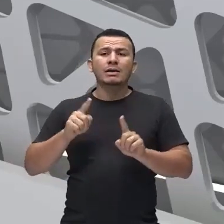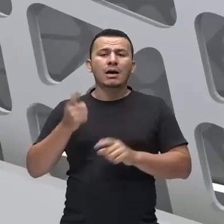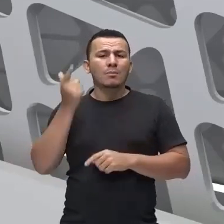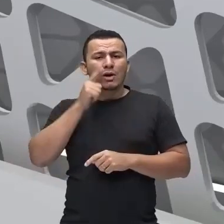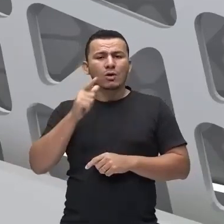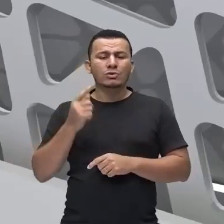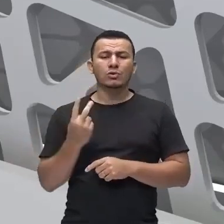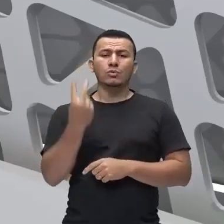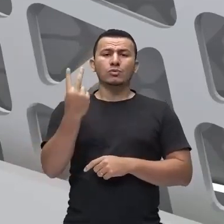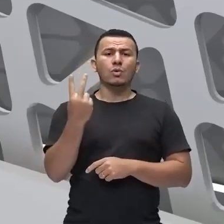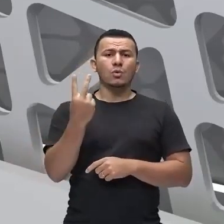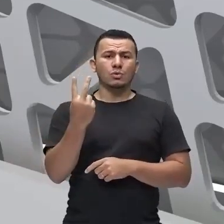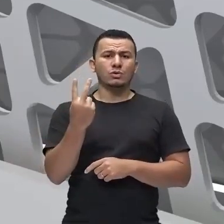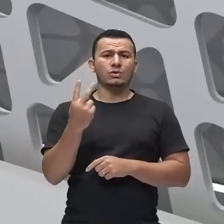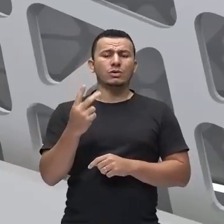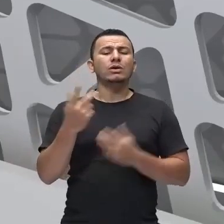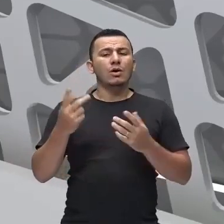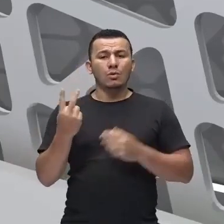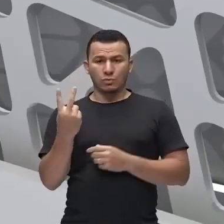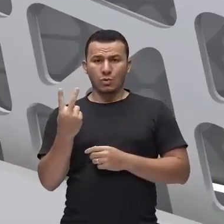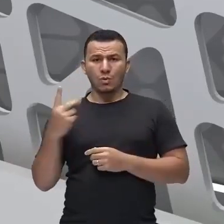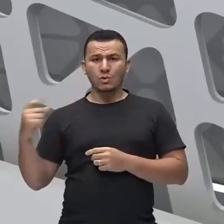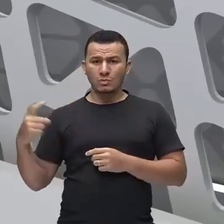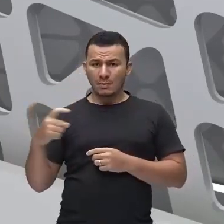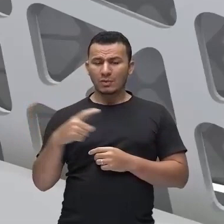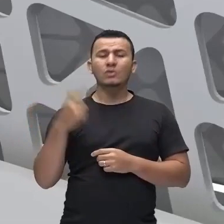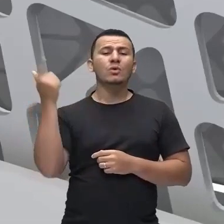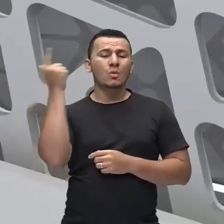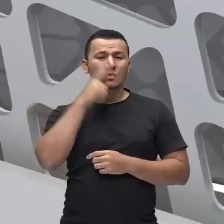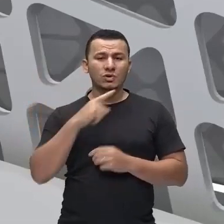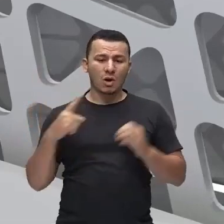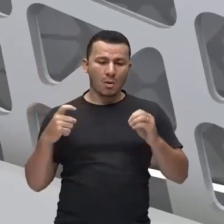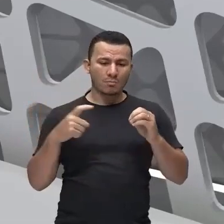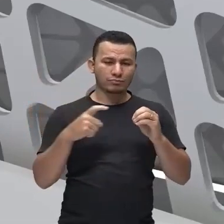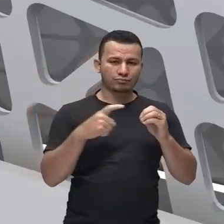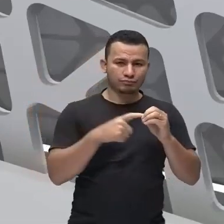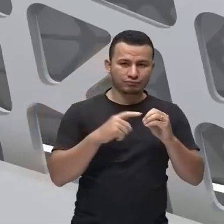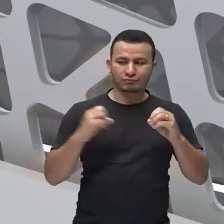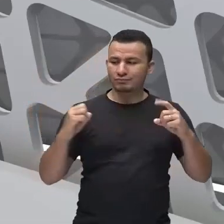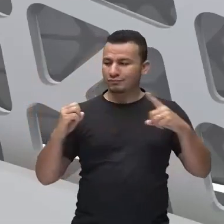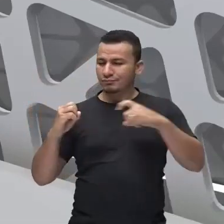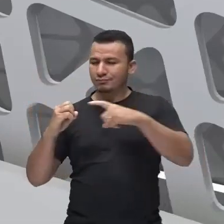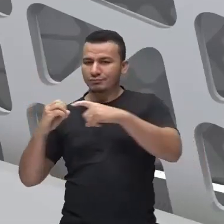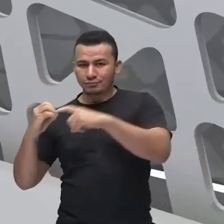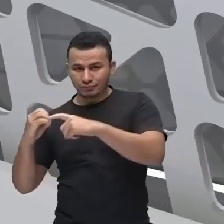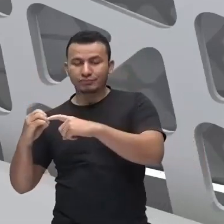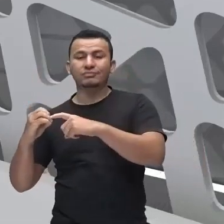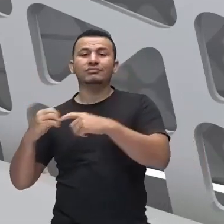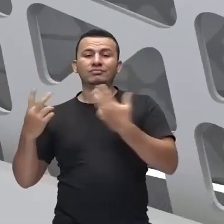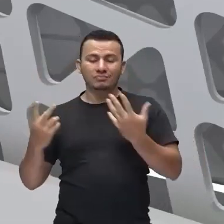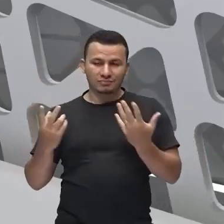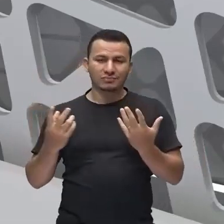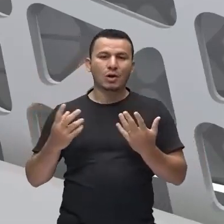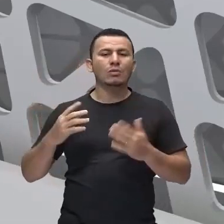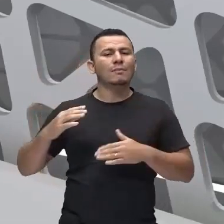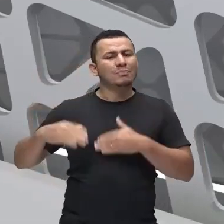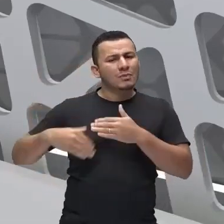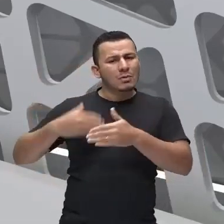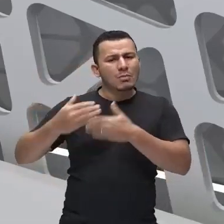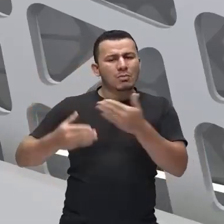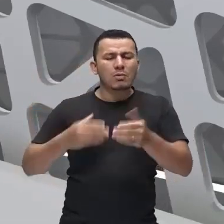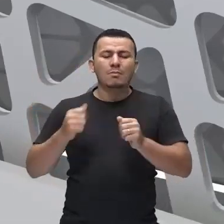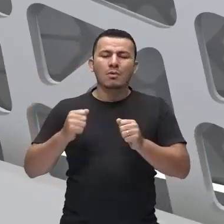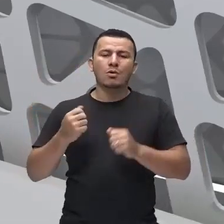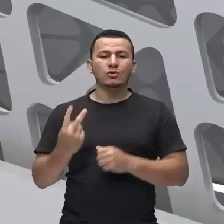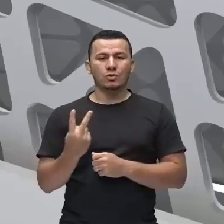dois espermatozoides conseguiram sucesso e conseguiram penetrar aí esse óvulo. E aí há o desenvolvimento de